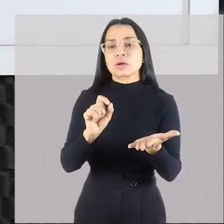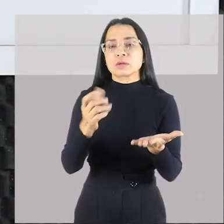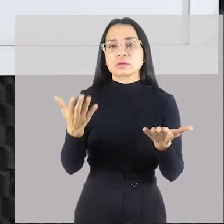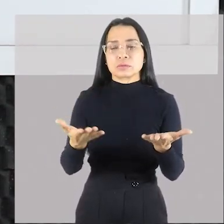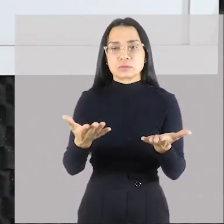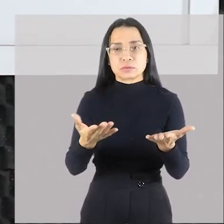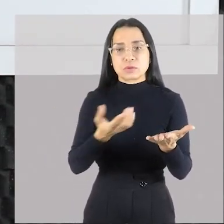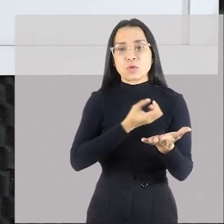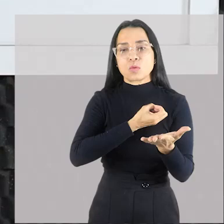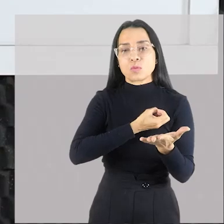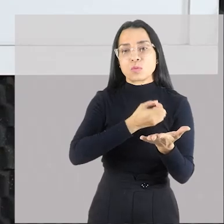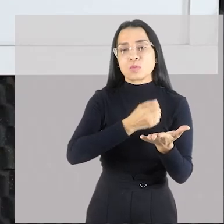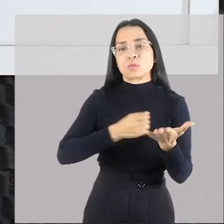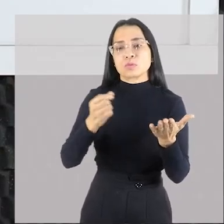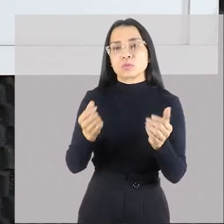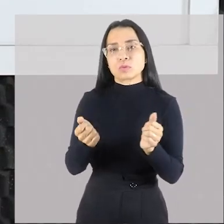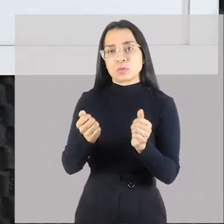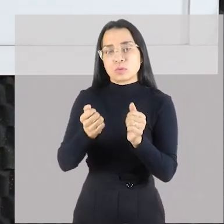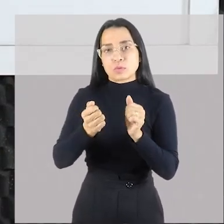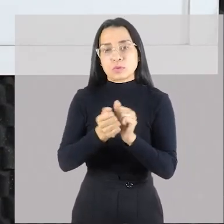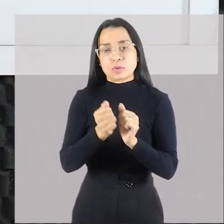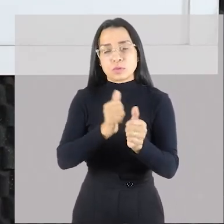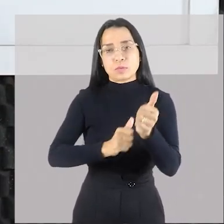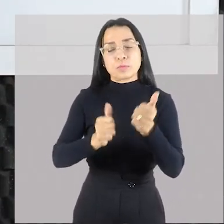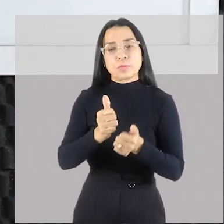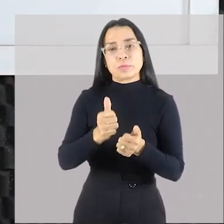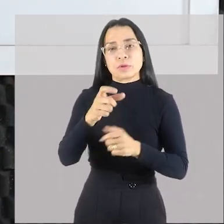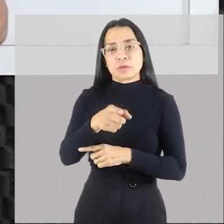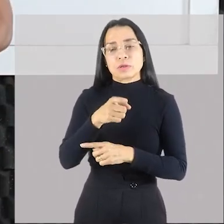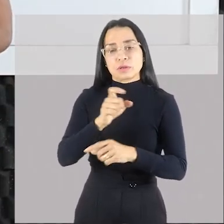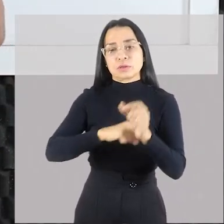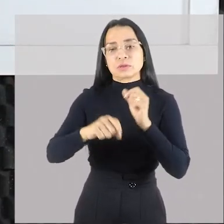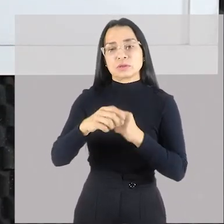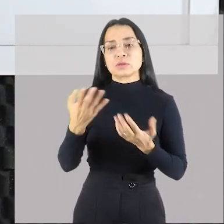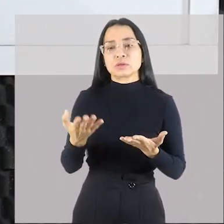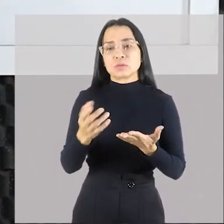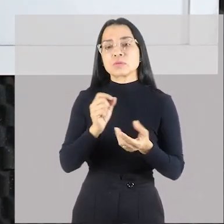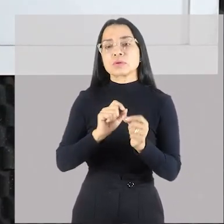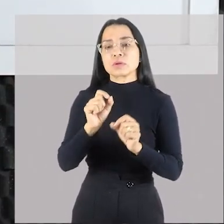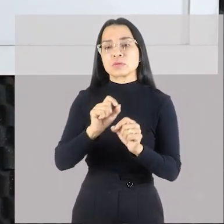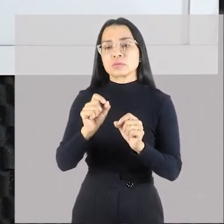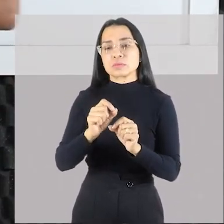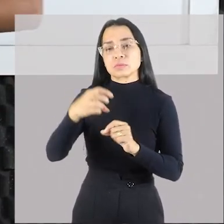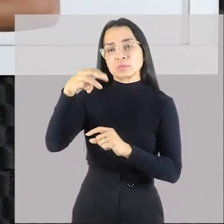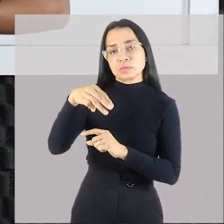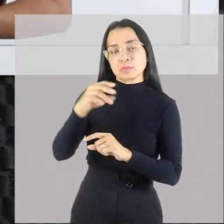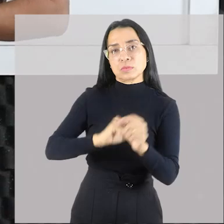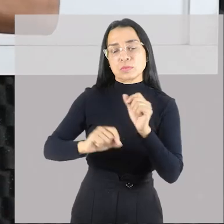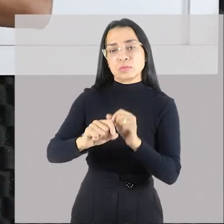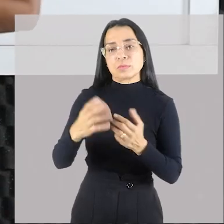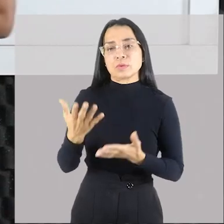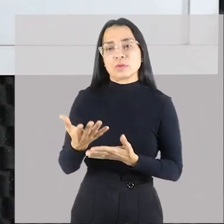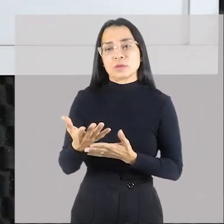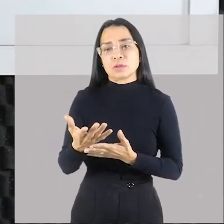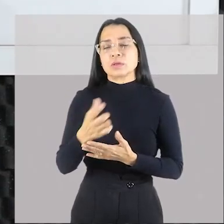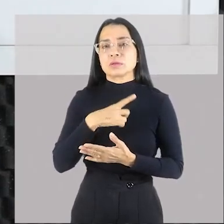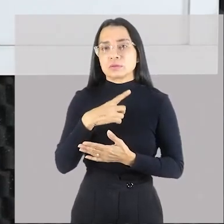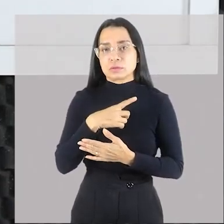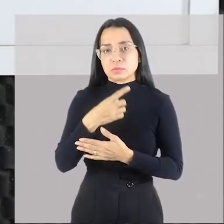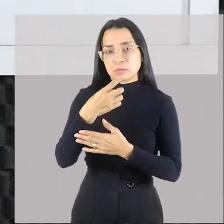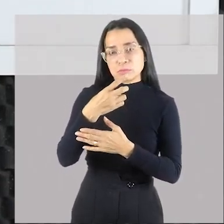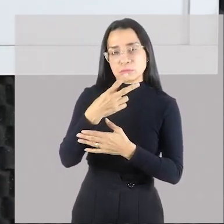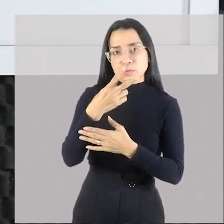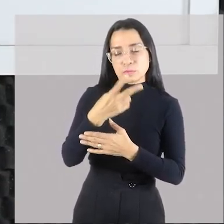número que acompanha x ele está em função de um m, né? Nós temos 2m menos 6. Então, o que